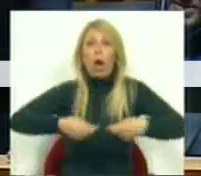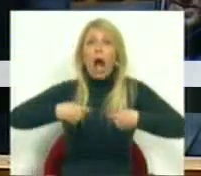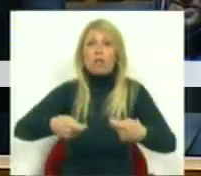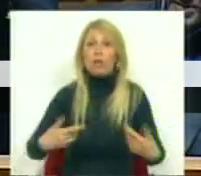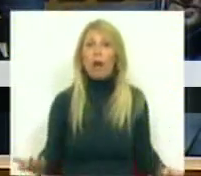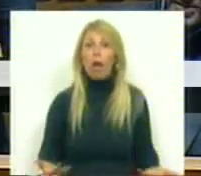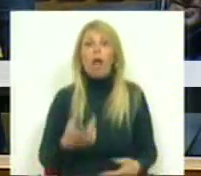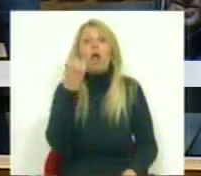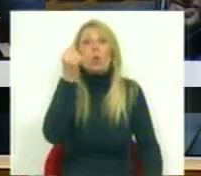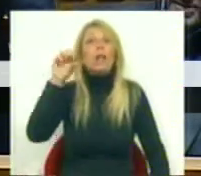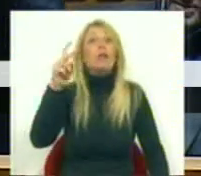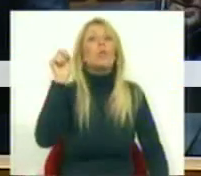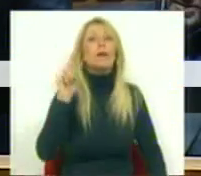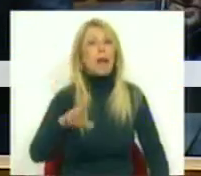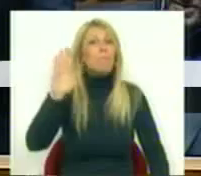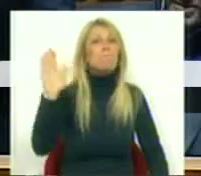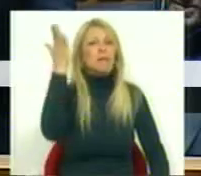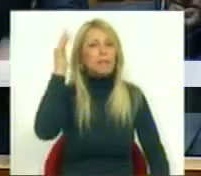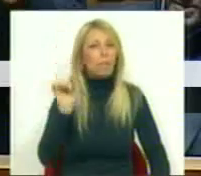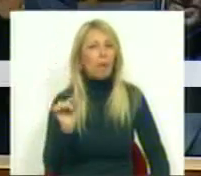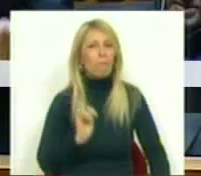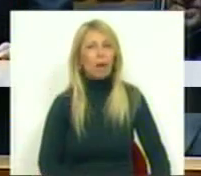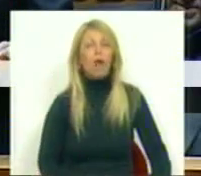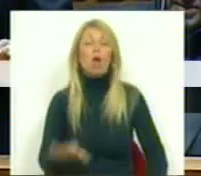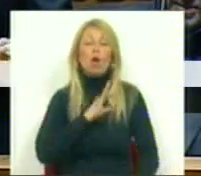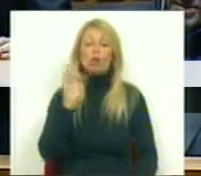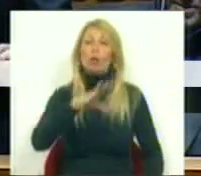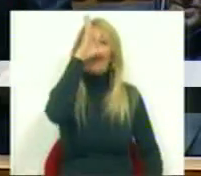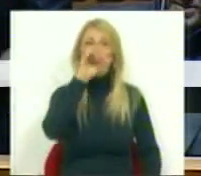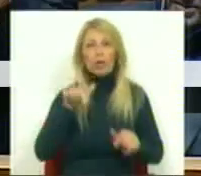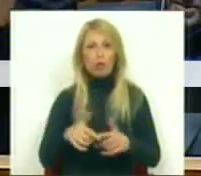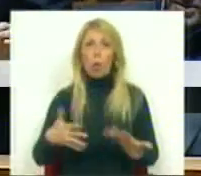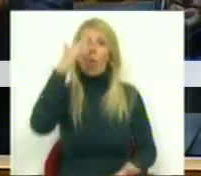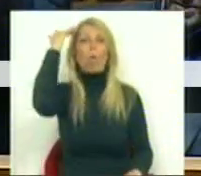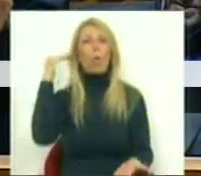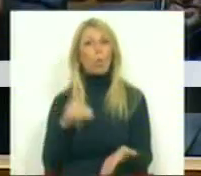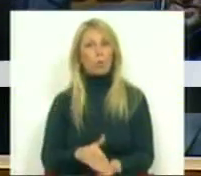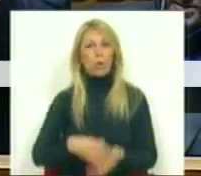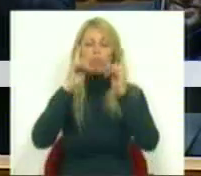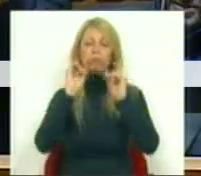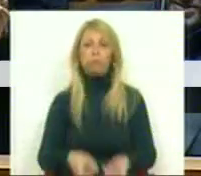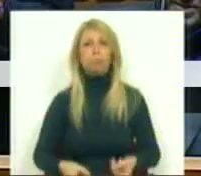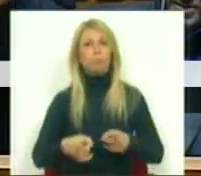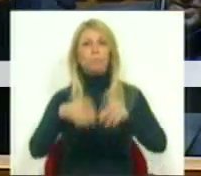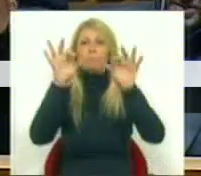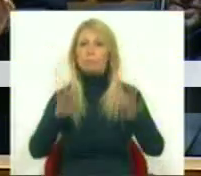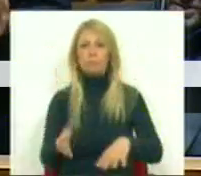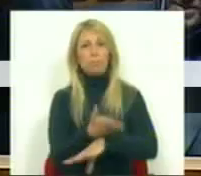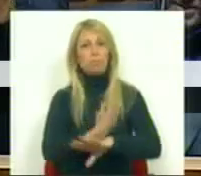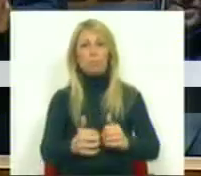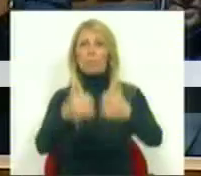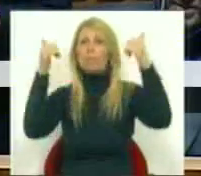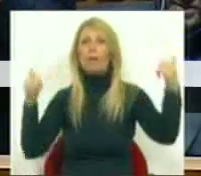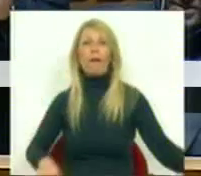CREN em particular. O Sr. Primeiro-Ministro tomou hoje uma conclusão. Começar a desmantelar 2